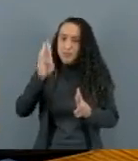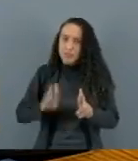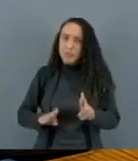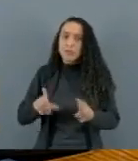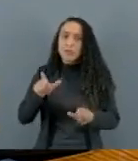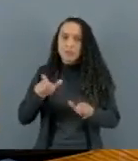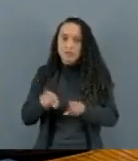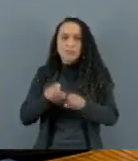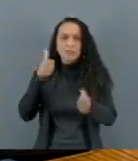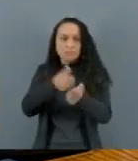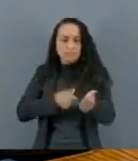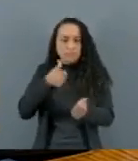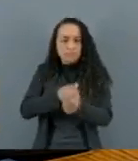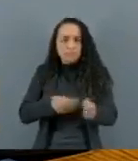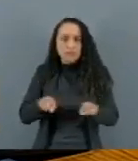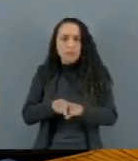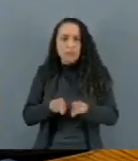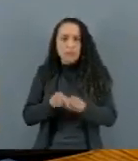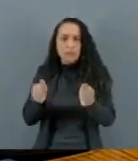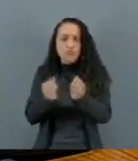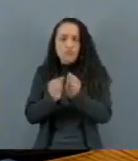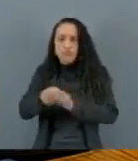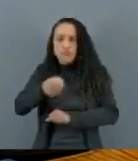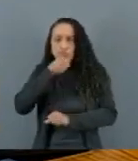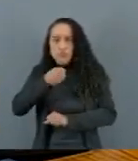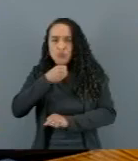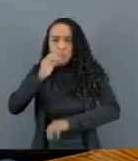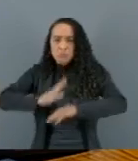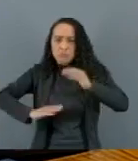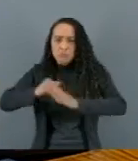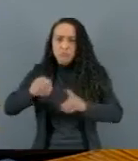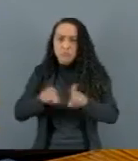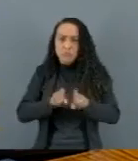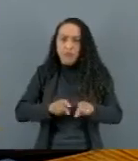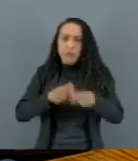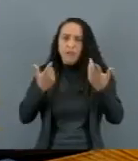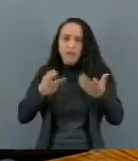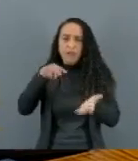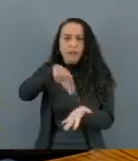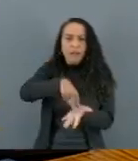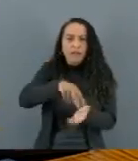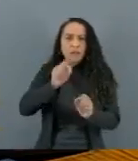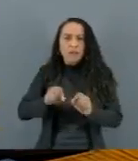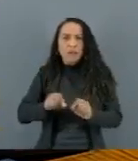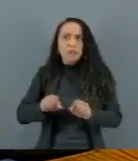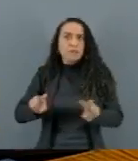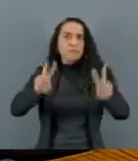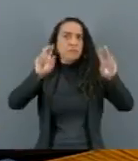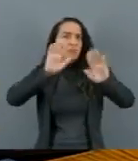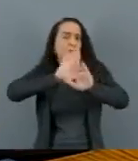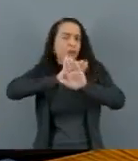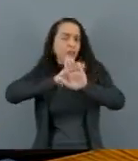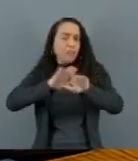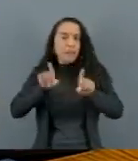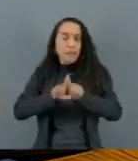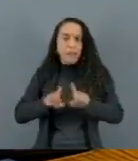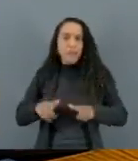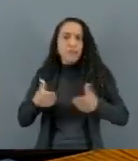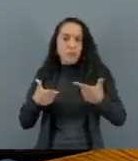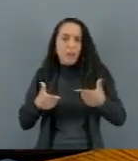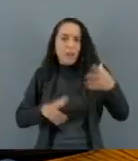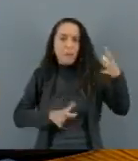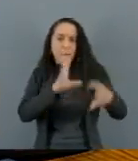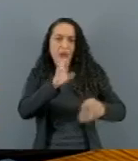militado como jornalista e como ativista, até no espectro ideológico, brigou com um